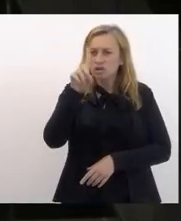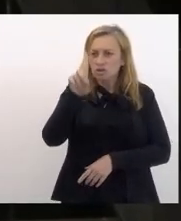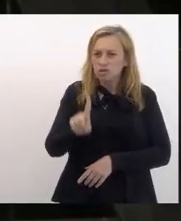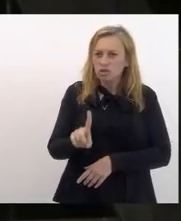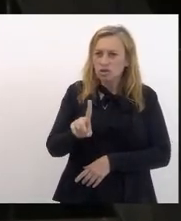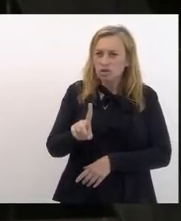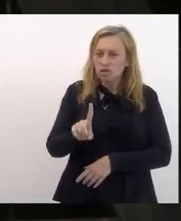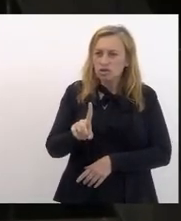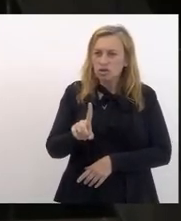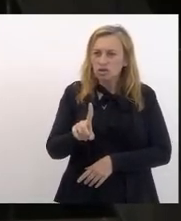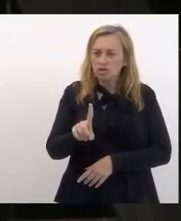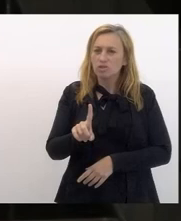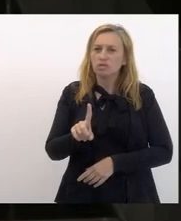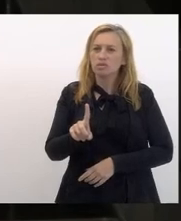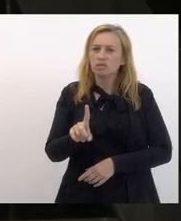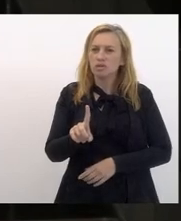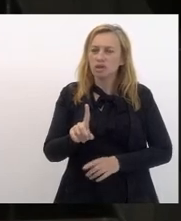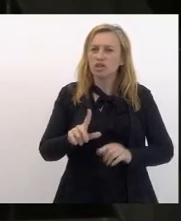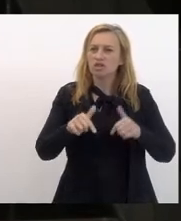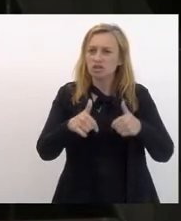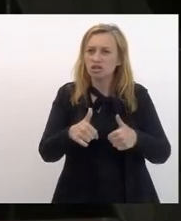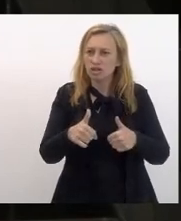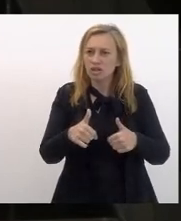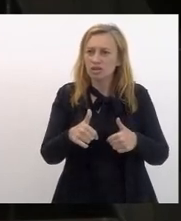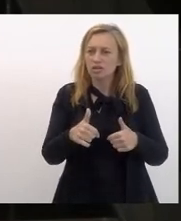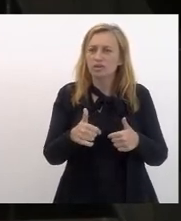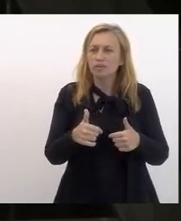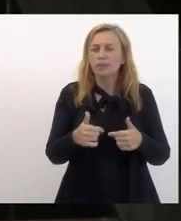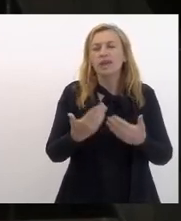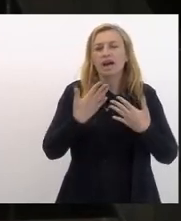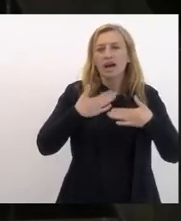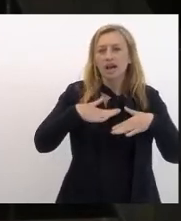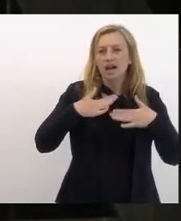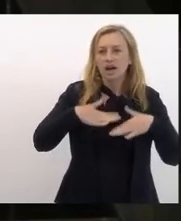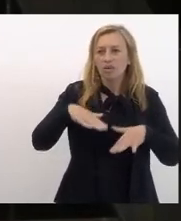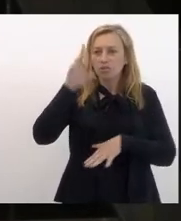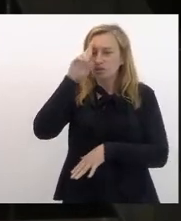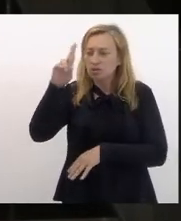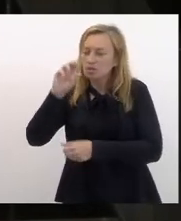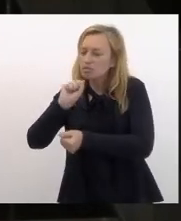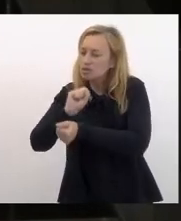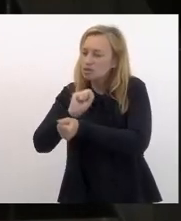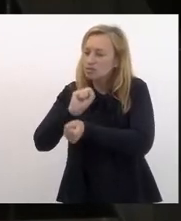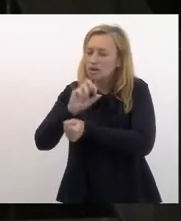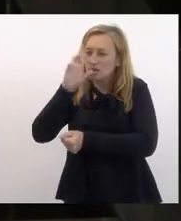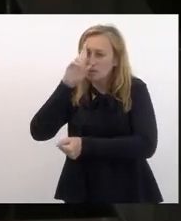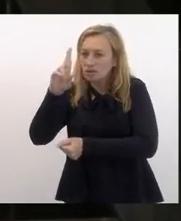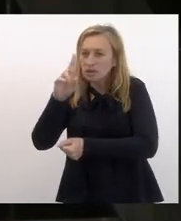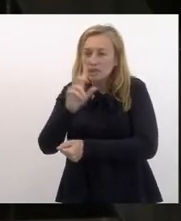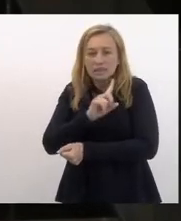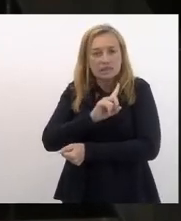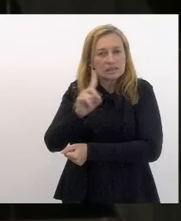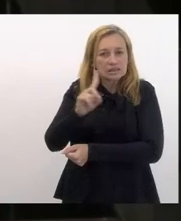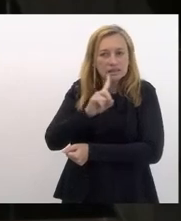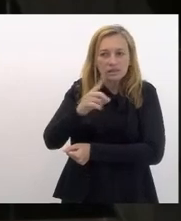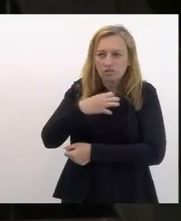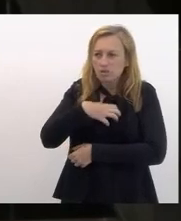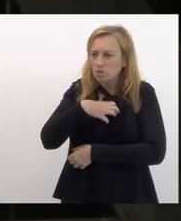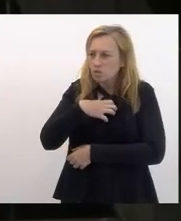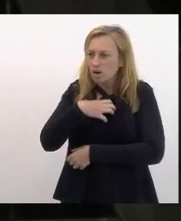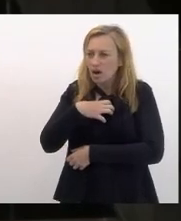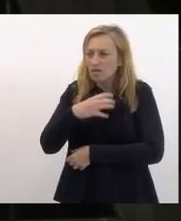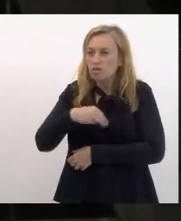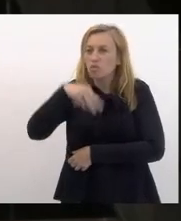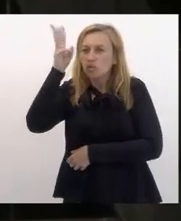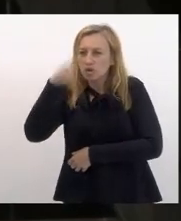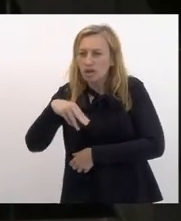o sol do meio-dia. Descansa no Senhor e espera por ele. Não rivalizes com quem